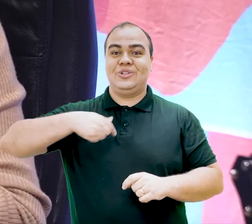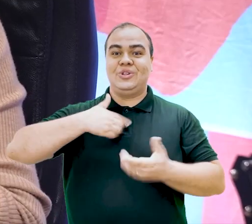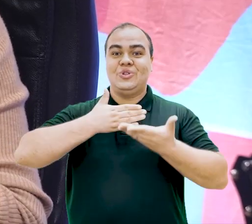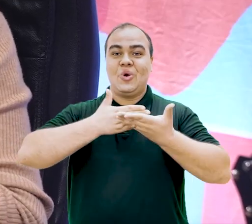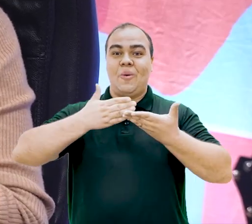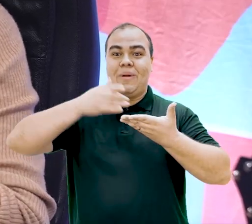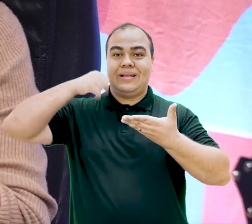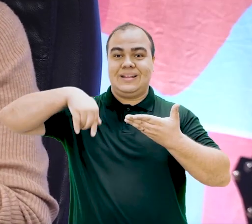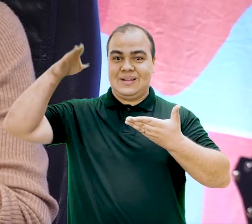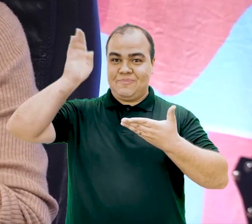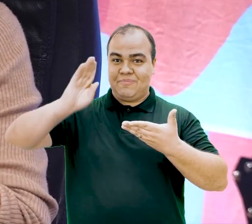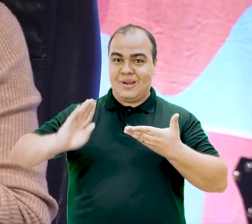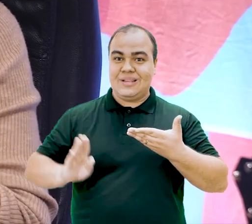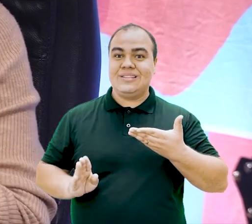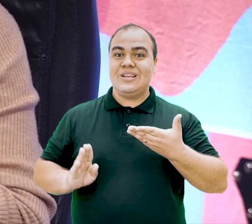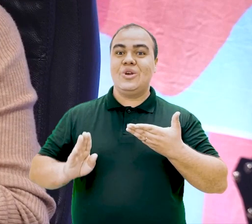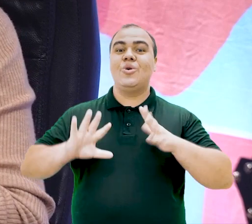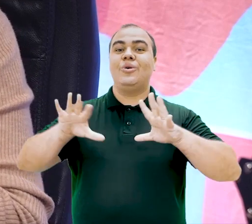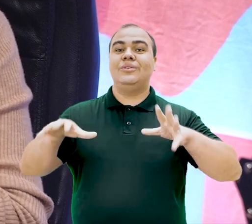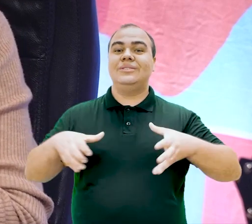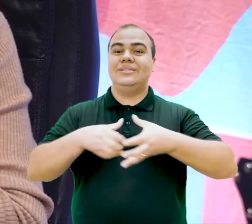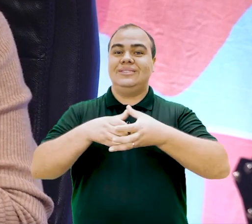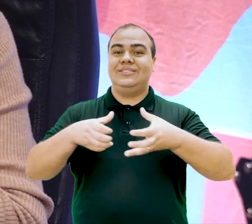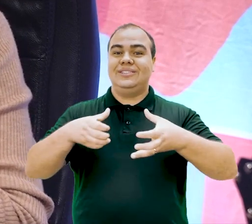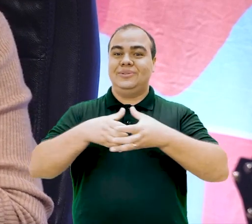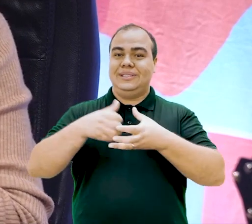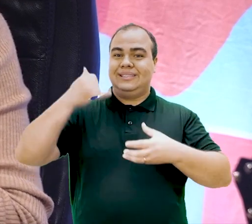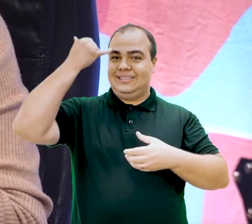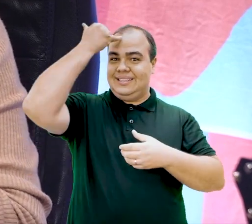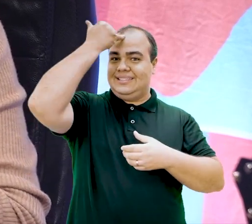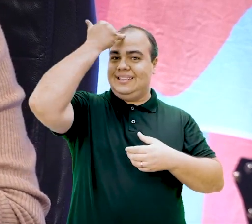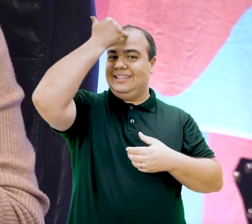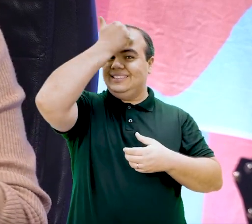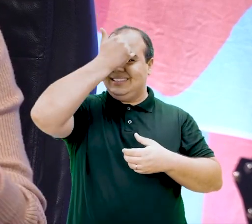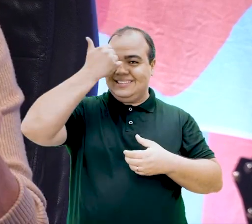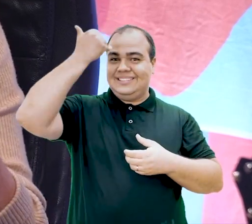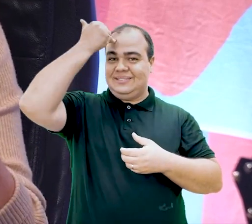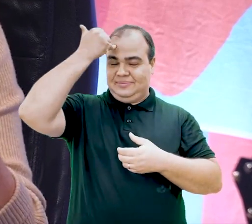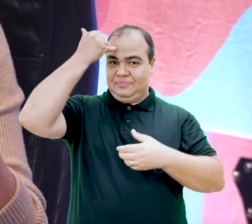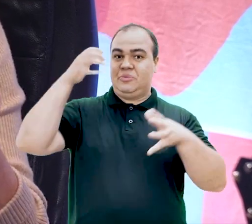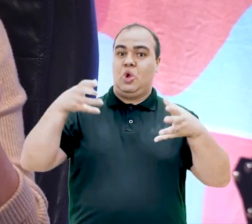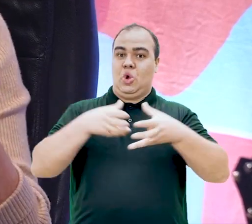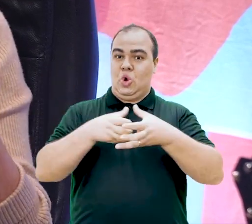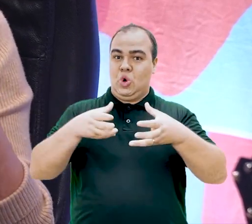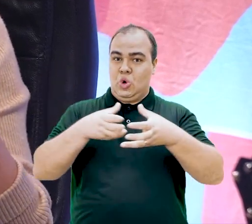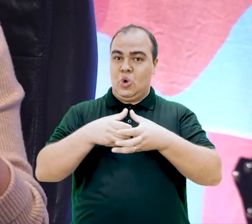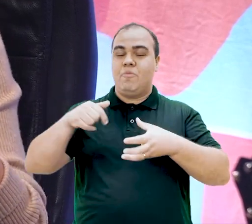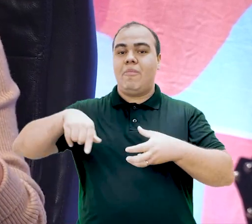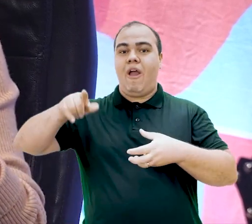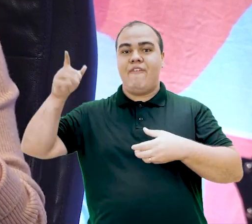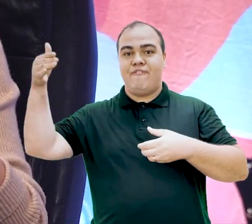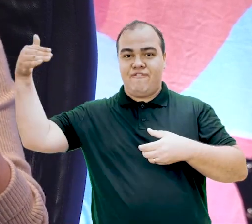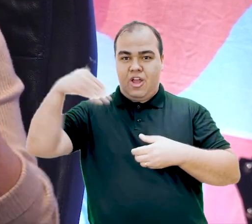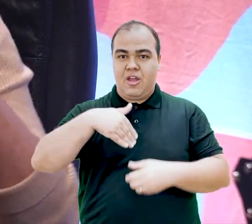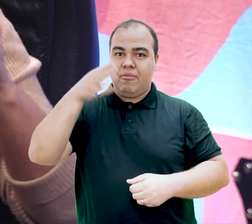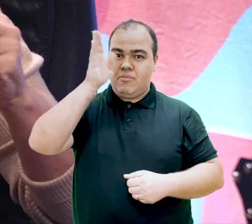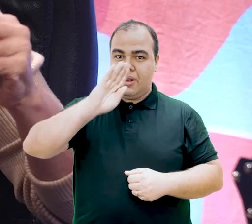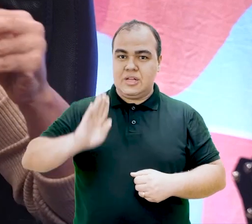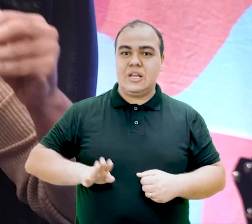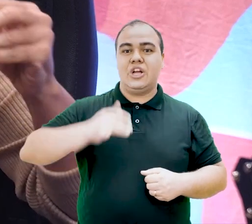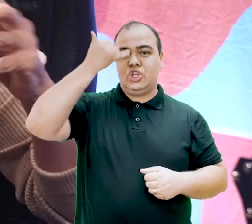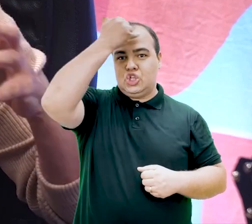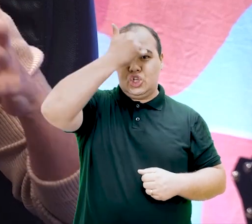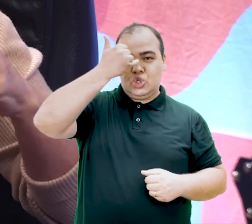a gente começa no Brasil com Jesuítas que eram os fofos aqui tá porque os Jesuítas que vieram no Brasil eles